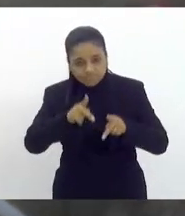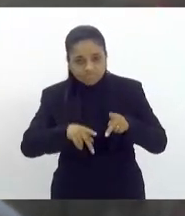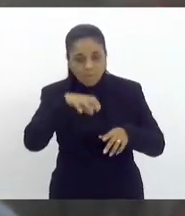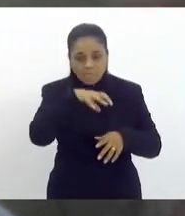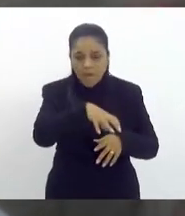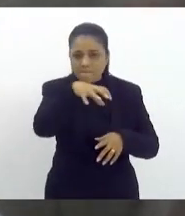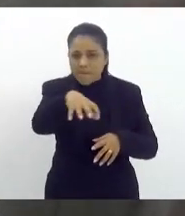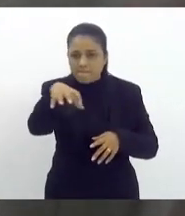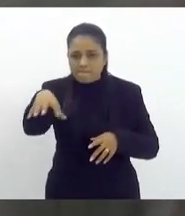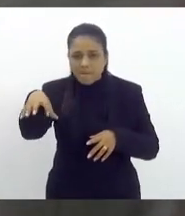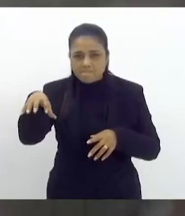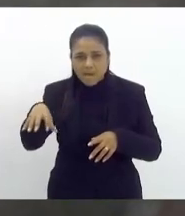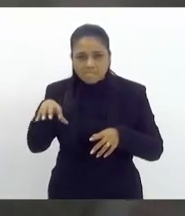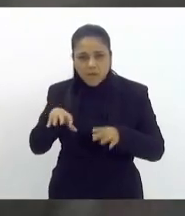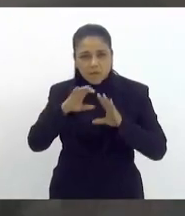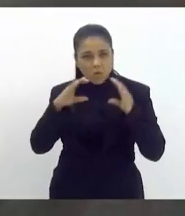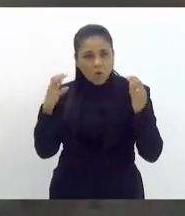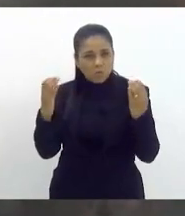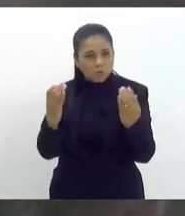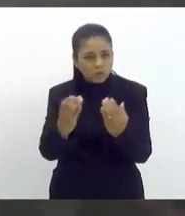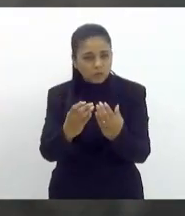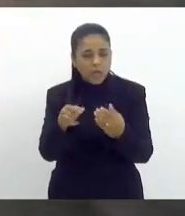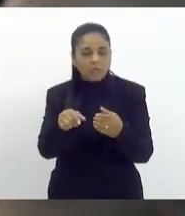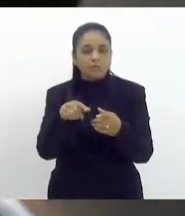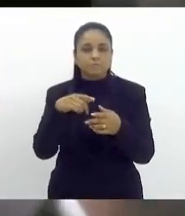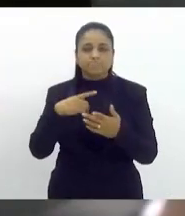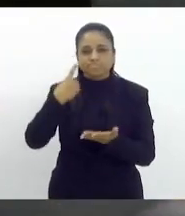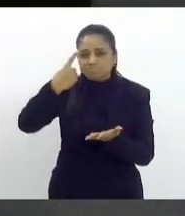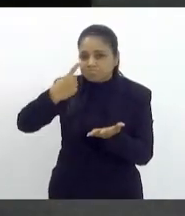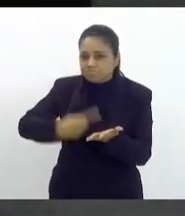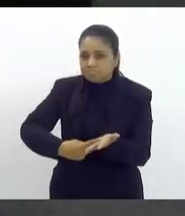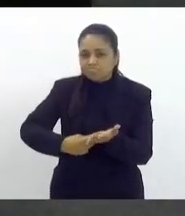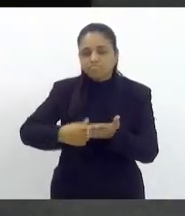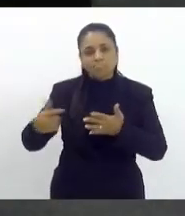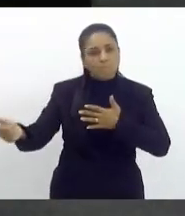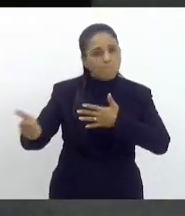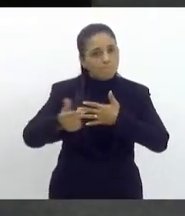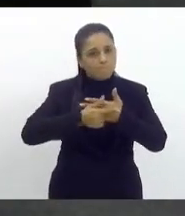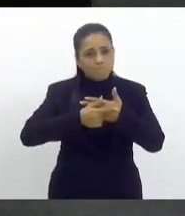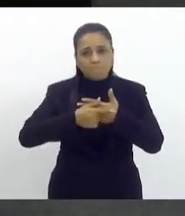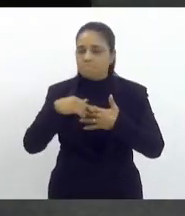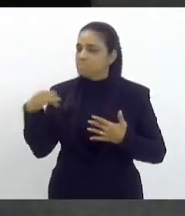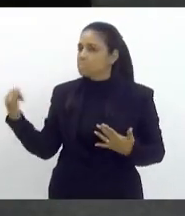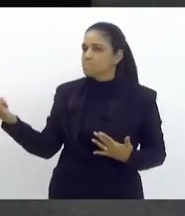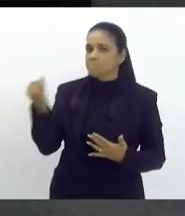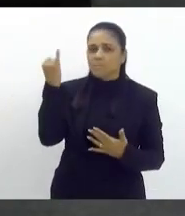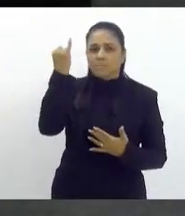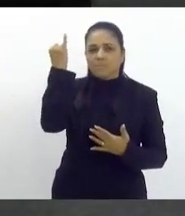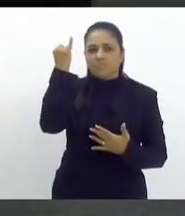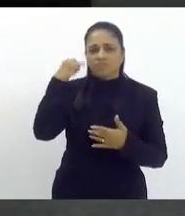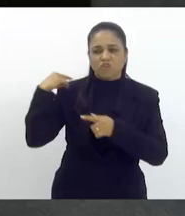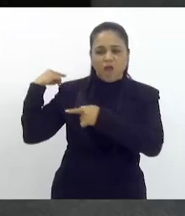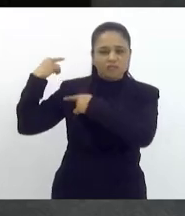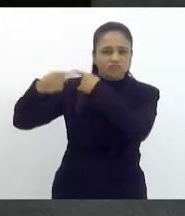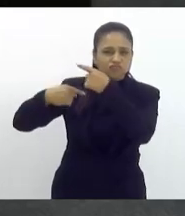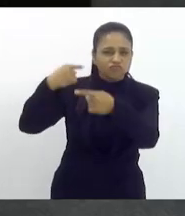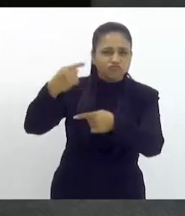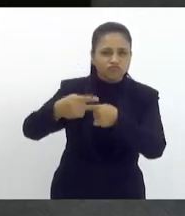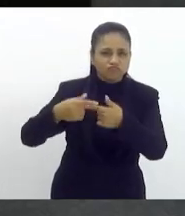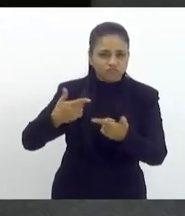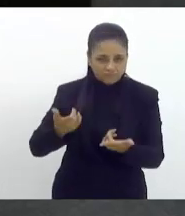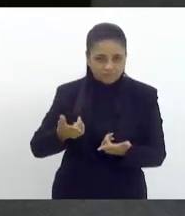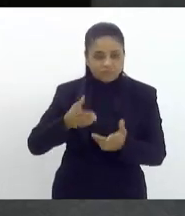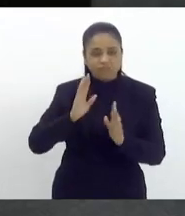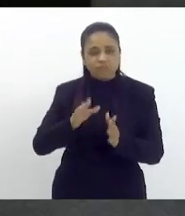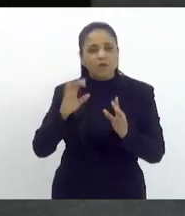comunidades indígenas que cumprem um papel extremamente relevante que atravessa já gerações na